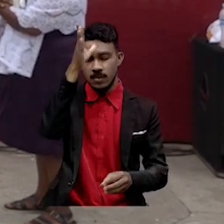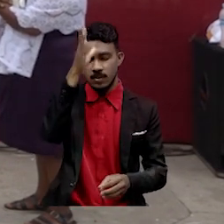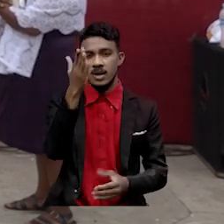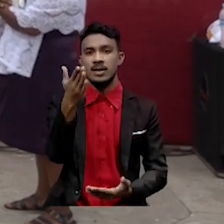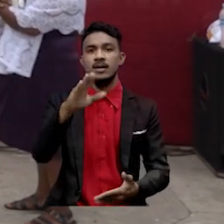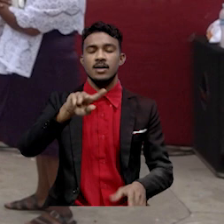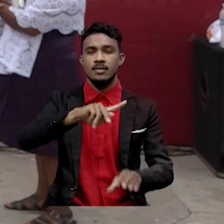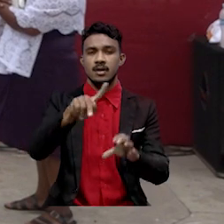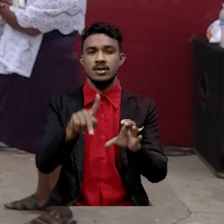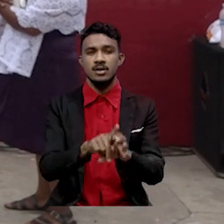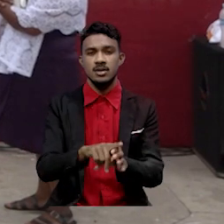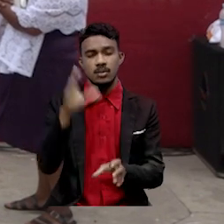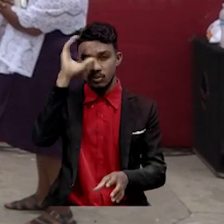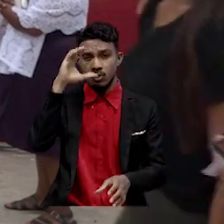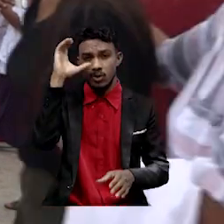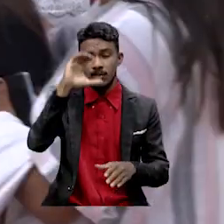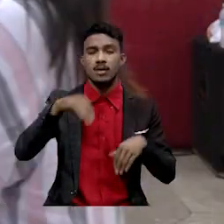buka para tu bele o insa